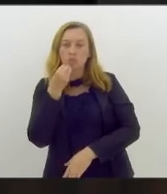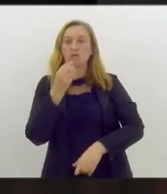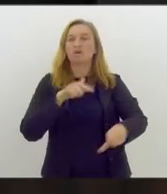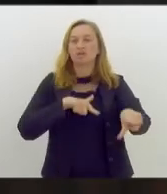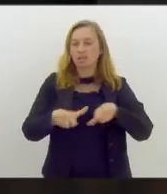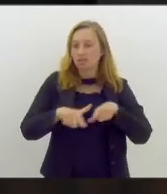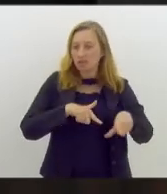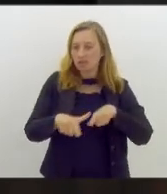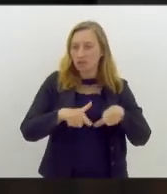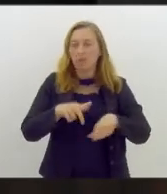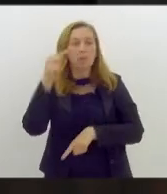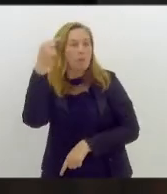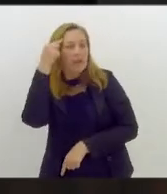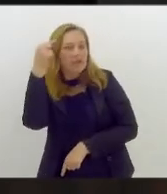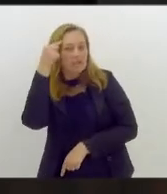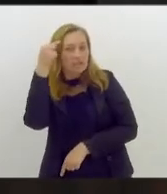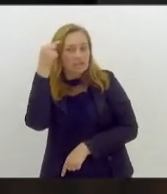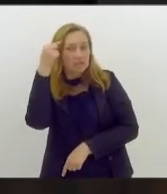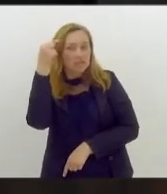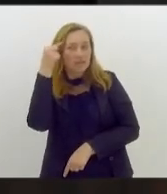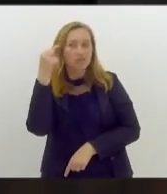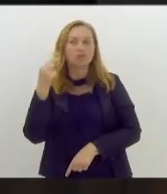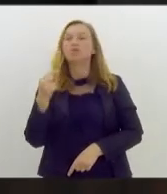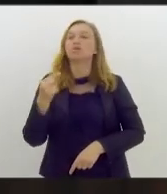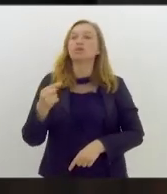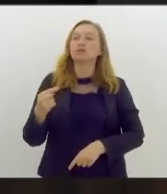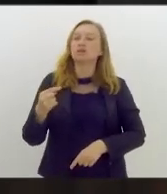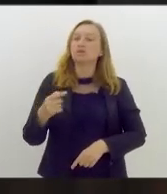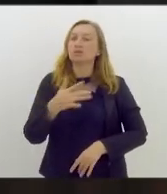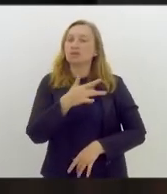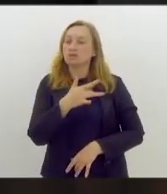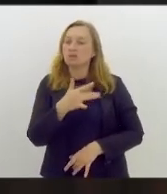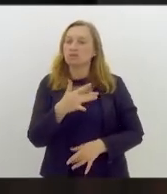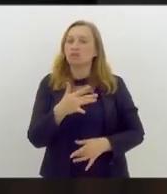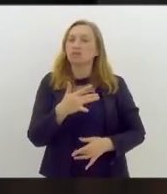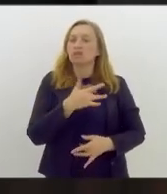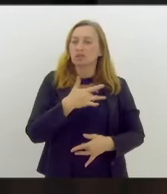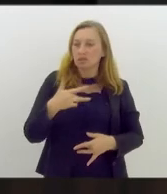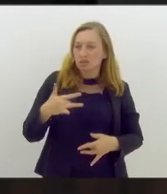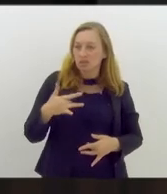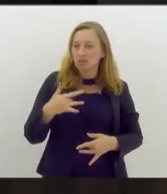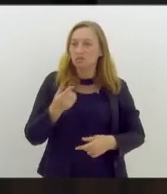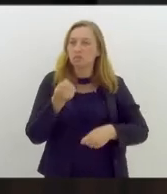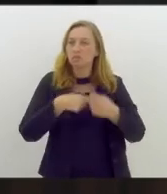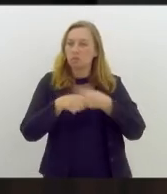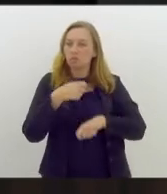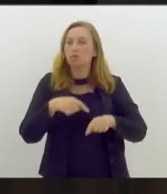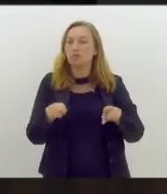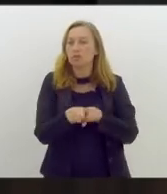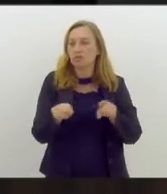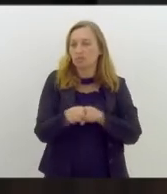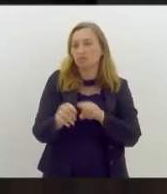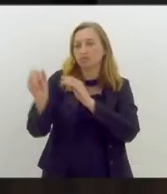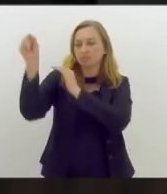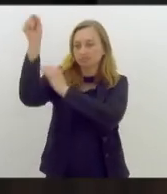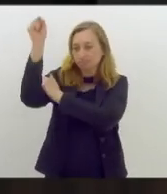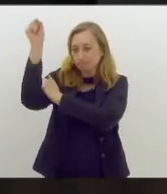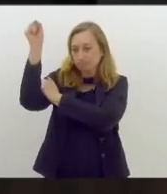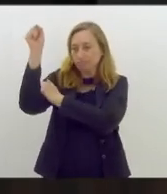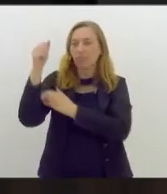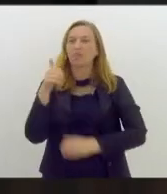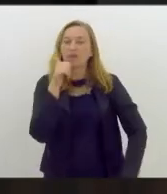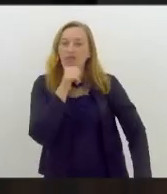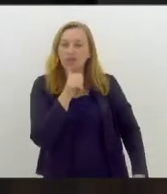trabalho, refletindo no status social e econômico, bem como no empoderamento feminino. Seguir